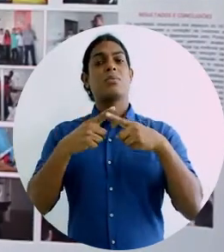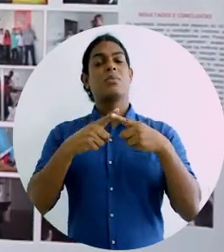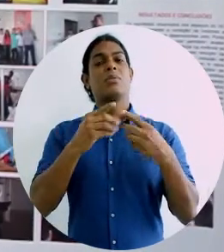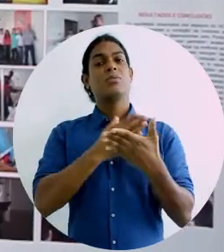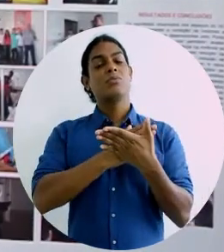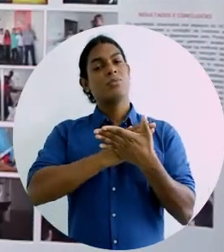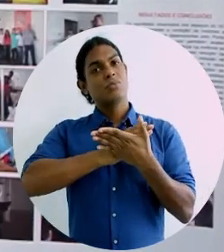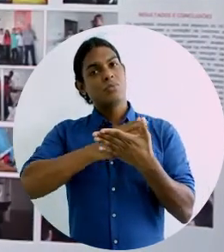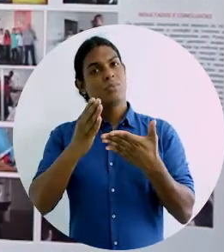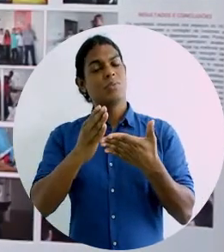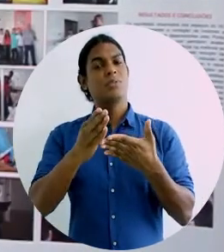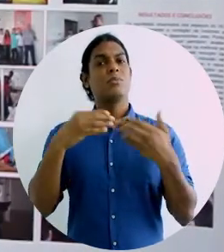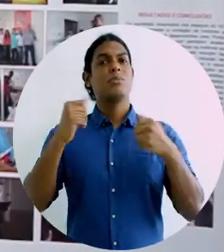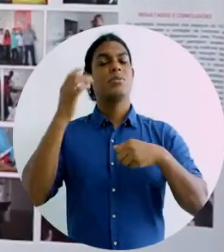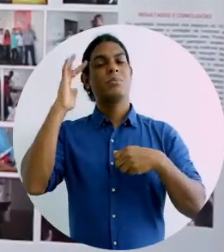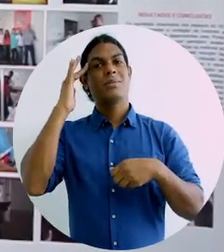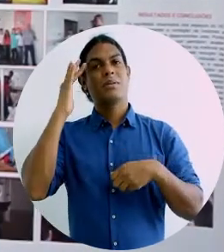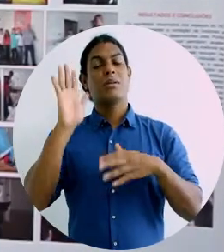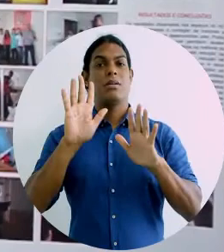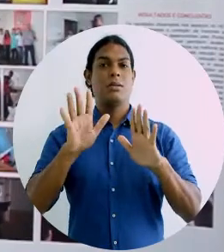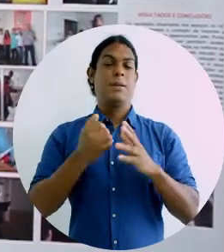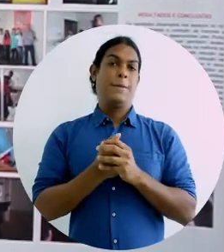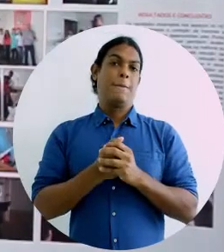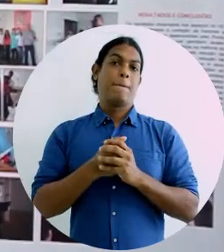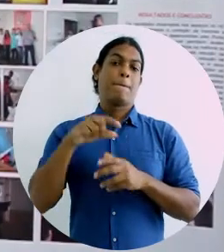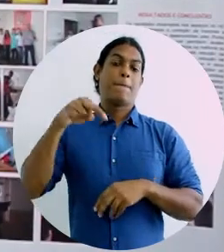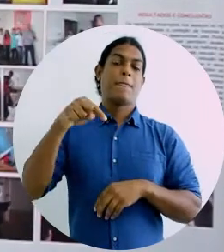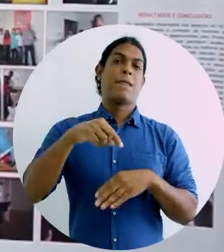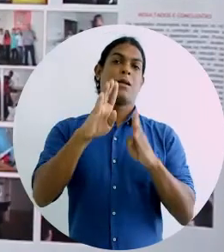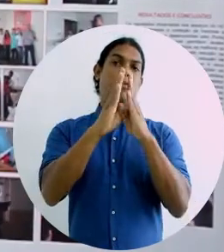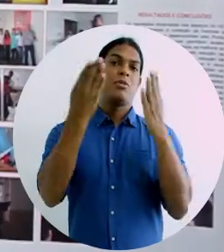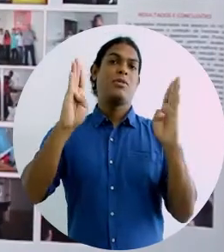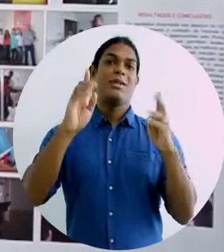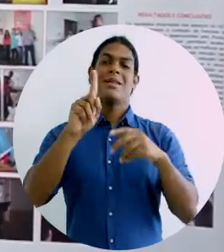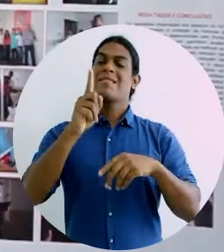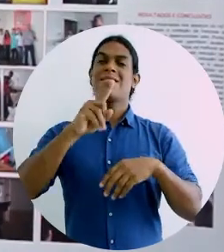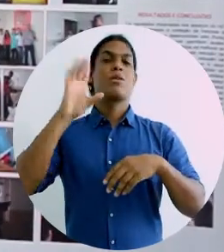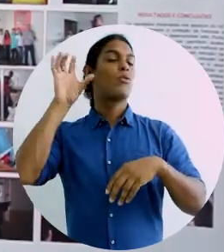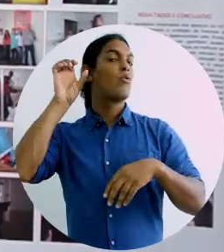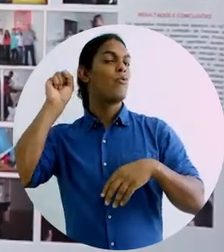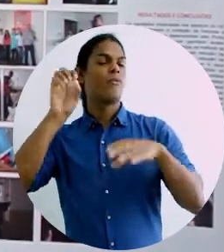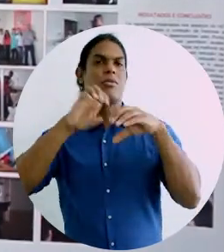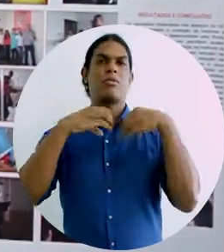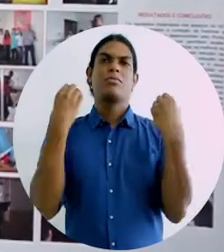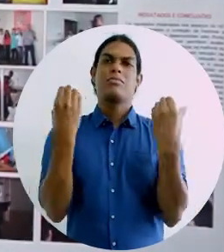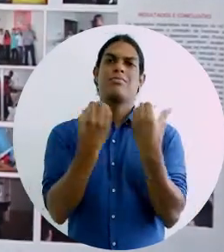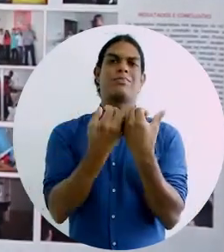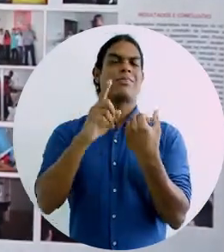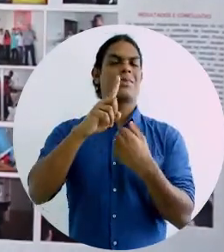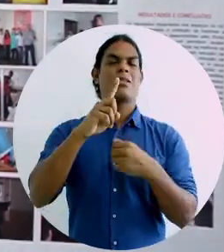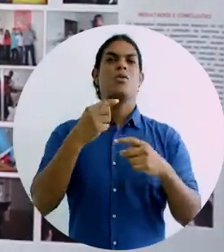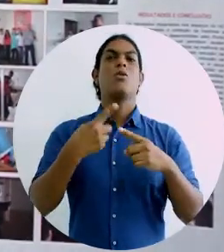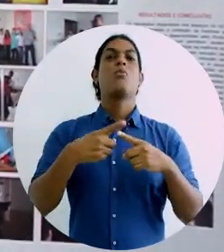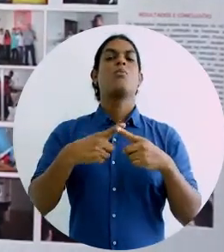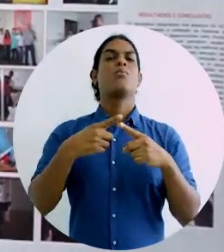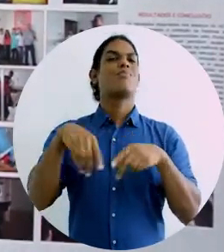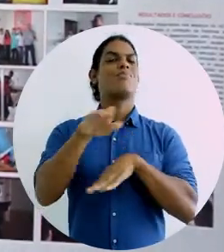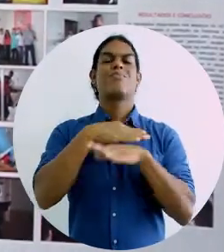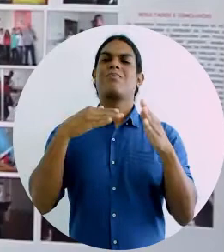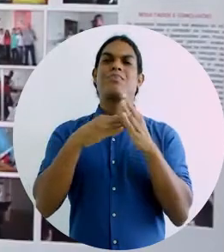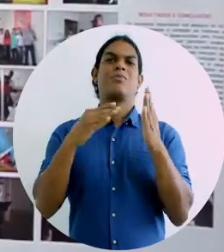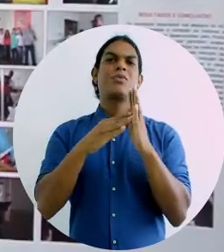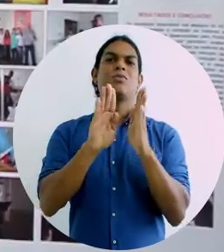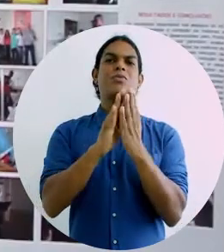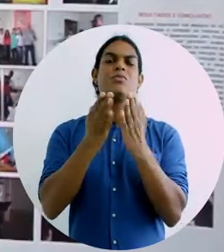princípio, nós podemos pensar assim: olha, então essa biblioteca ela não ouviu a comunidade. Não, não ouviu, porque o acervo que vem do Ministério da